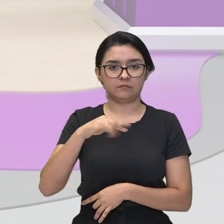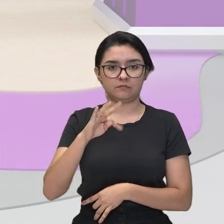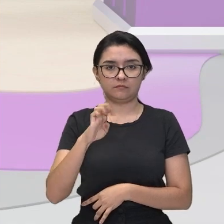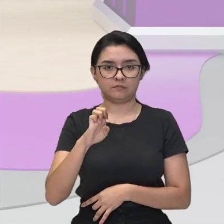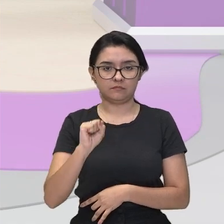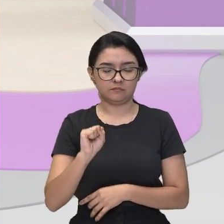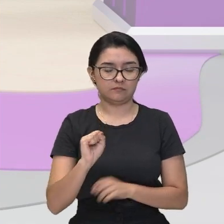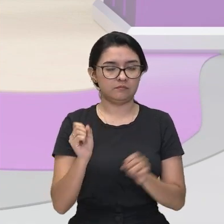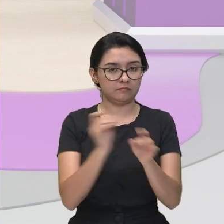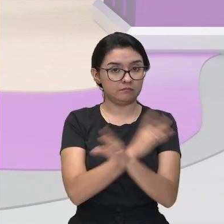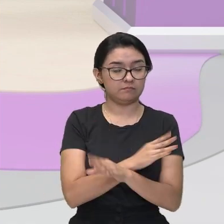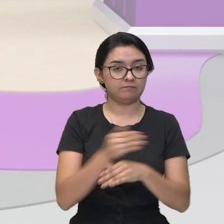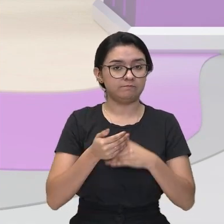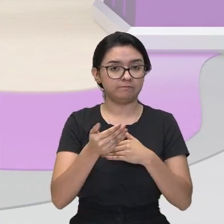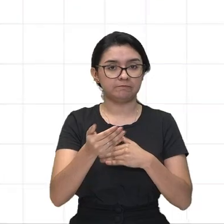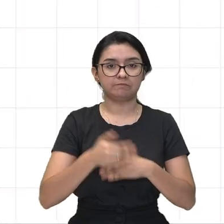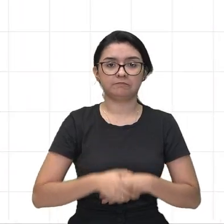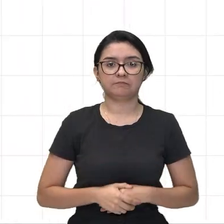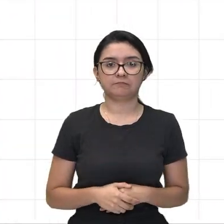pronto? Vamos à aula.